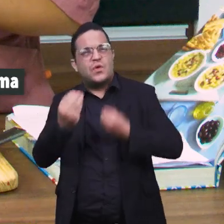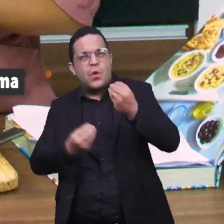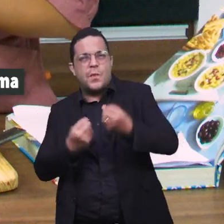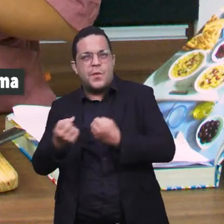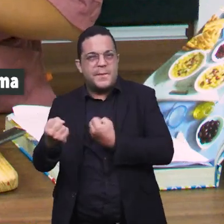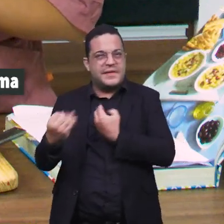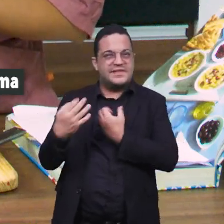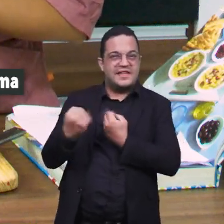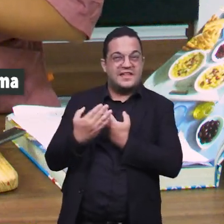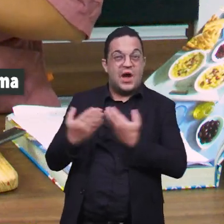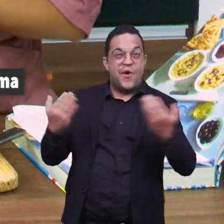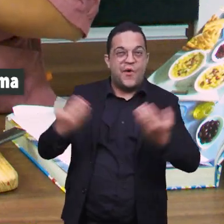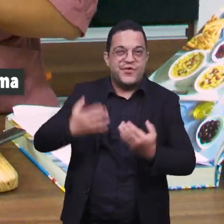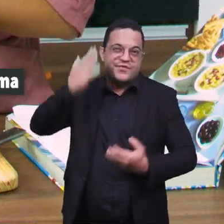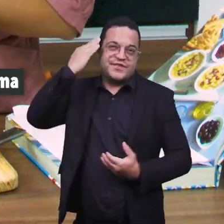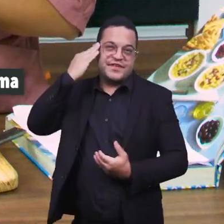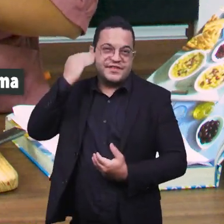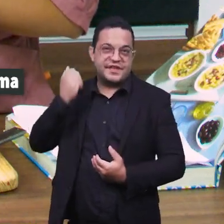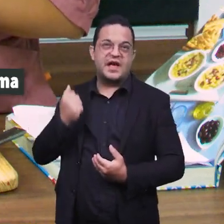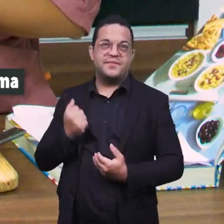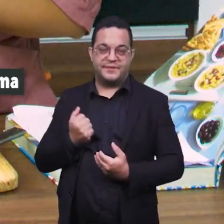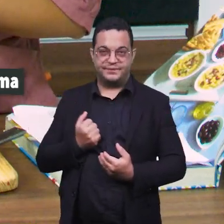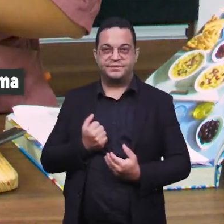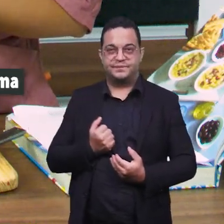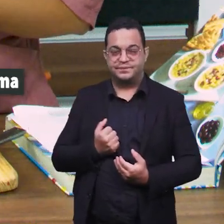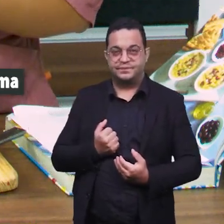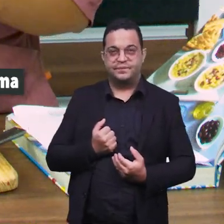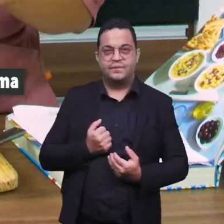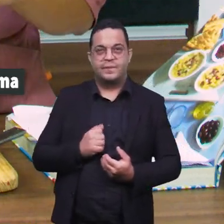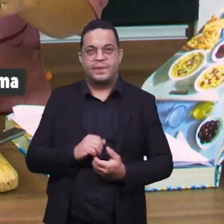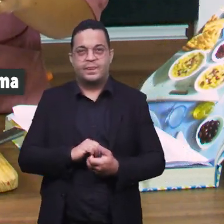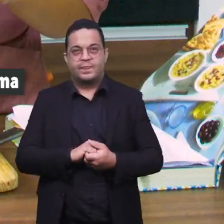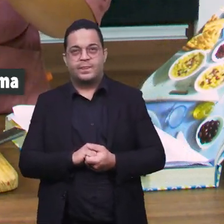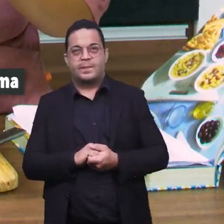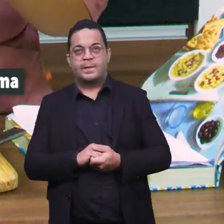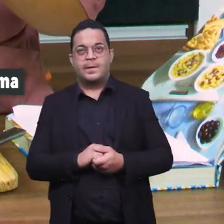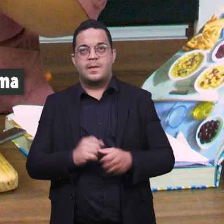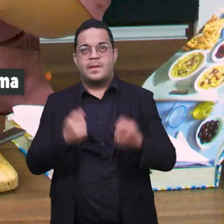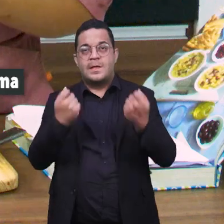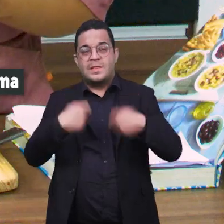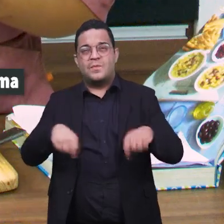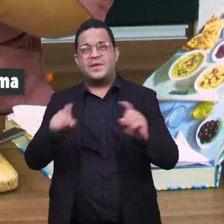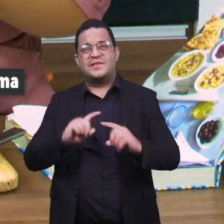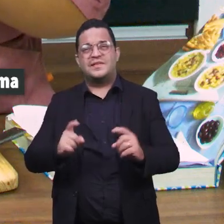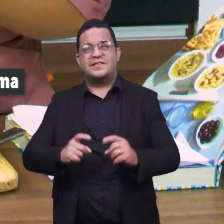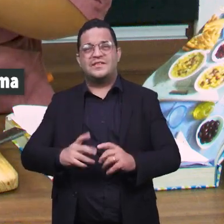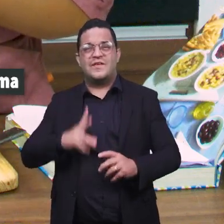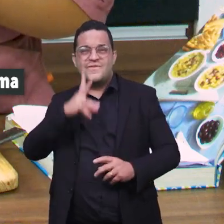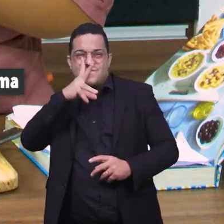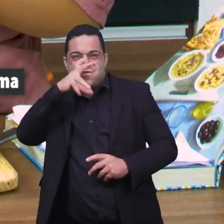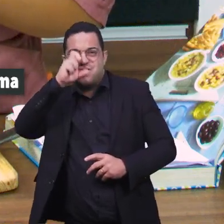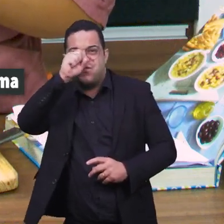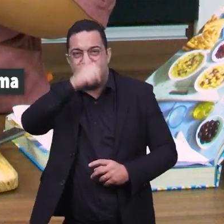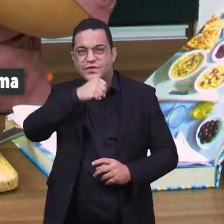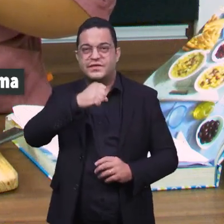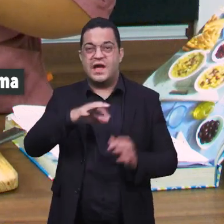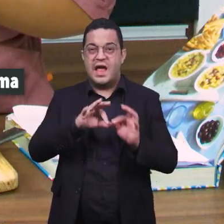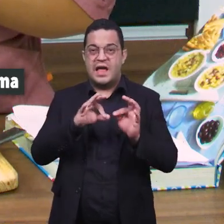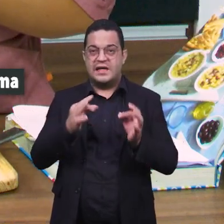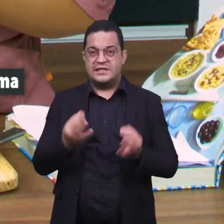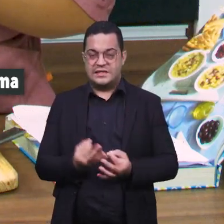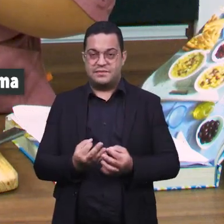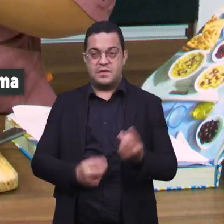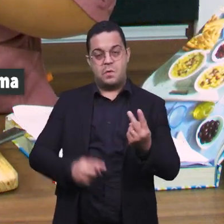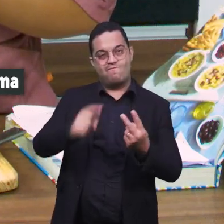couve, sabia? Sim, repolho. Bem fininho. Sim. E não precisa de muito, né? Porque, olha, e ele tem